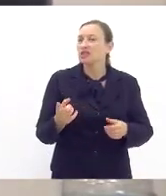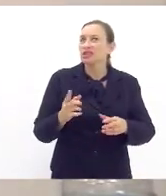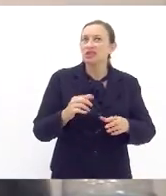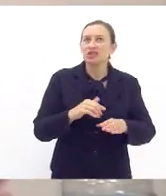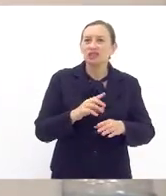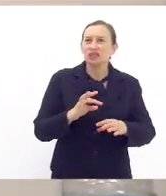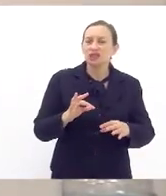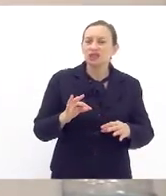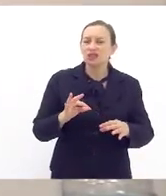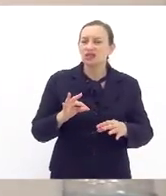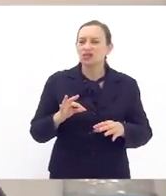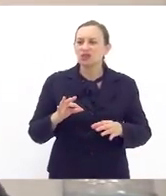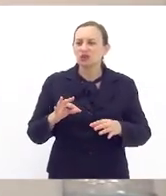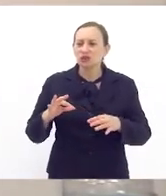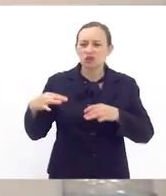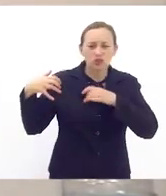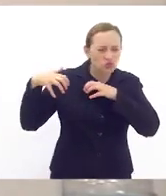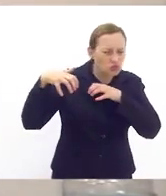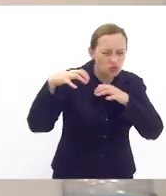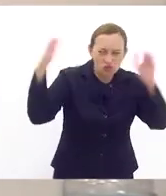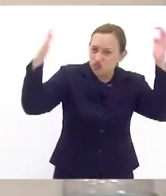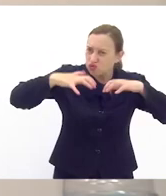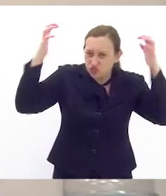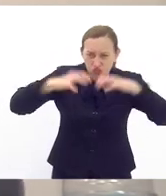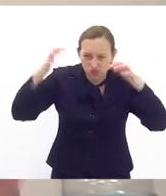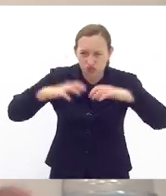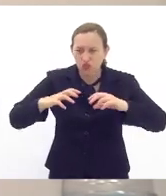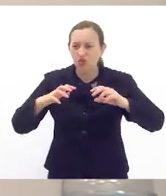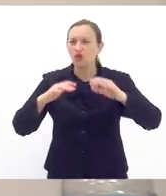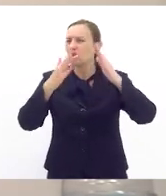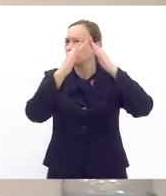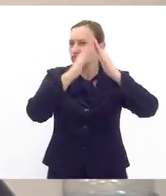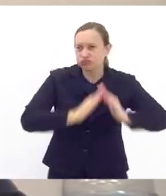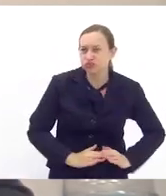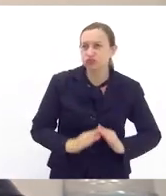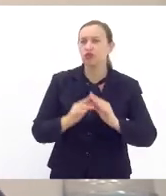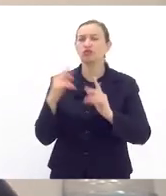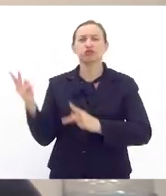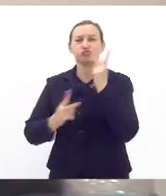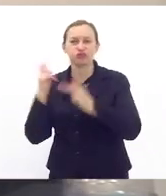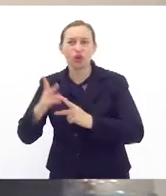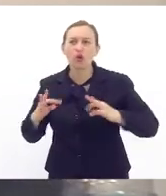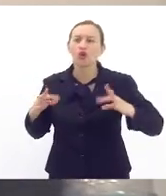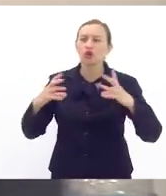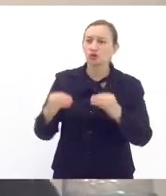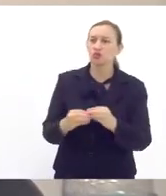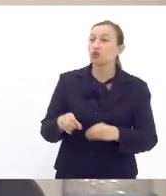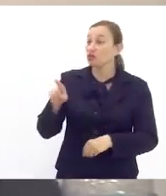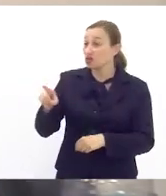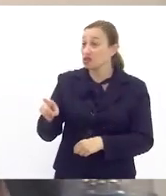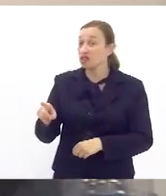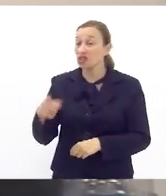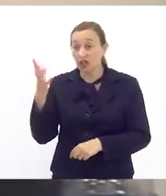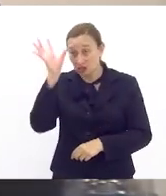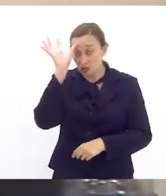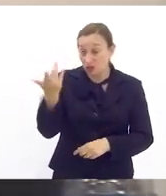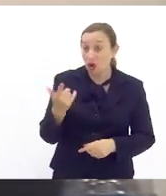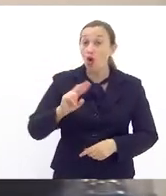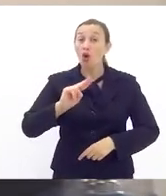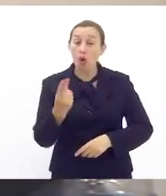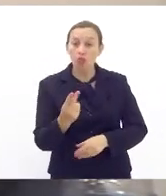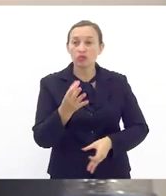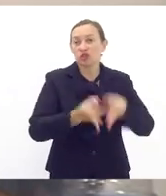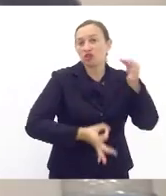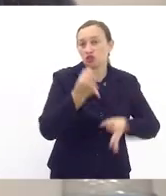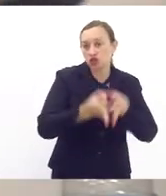enchente tudo que a gente vive ai Yuri mas o equilíbrio econômico financeiro isso aí vocês resolvem na justiça porque o nosso papel aqui